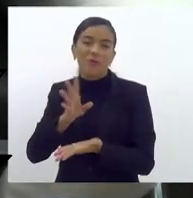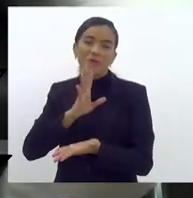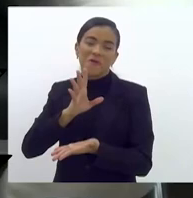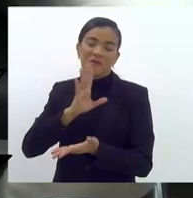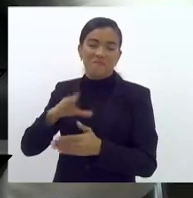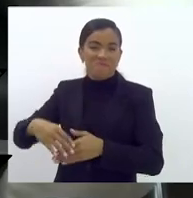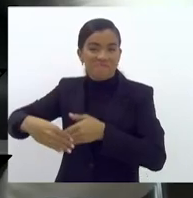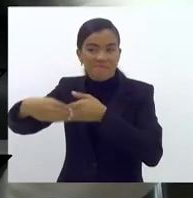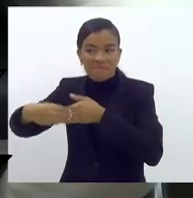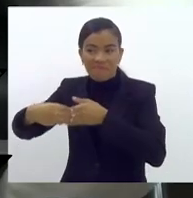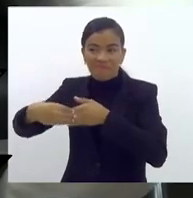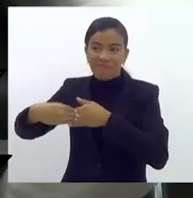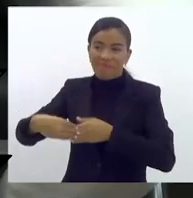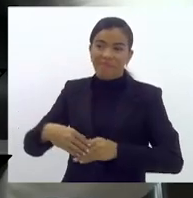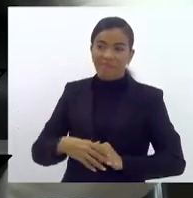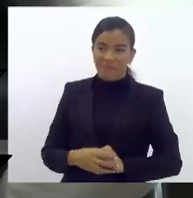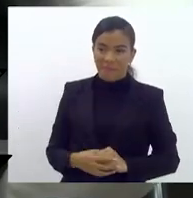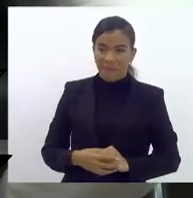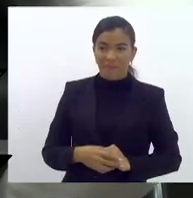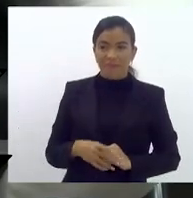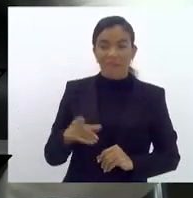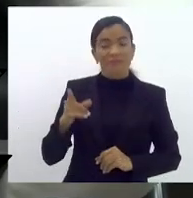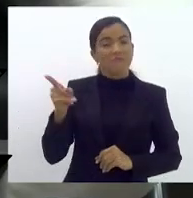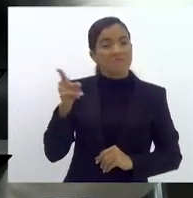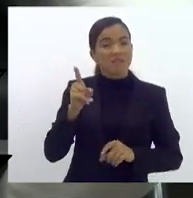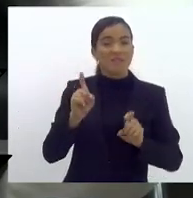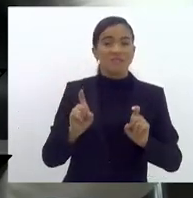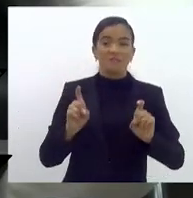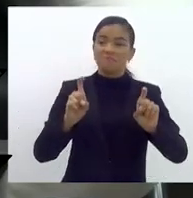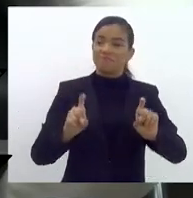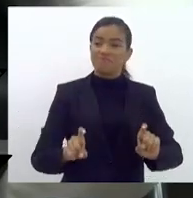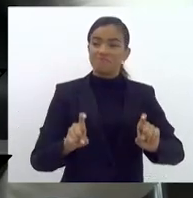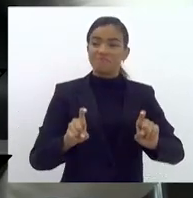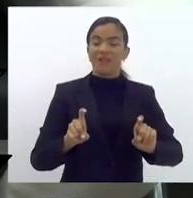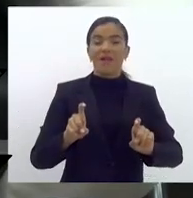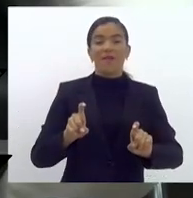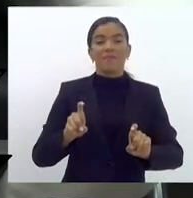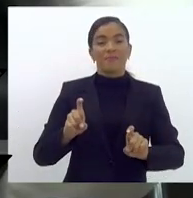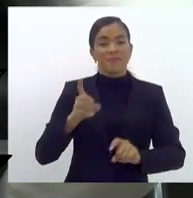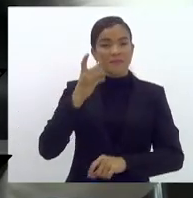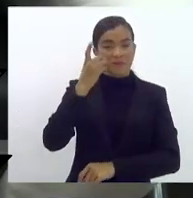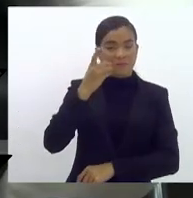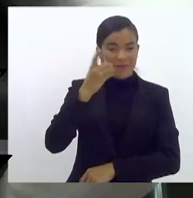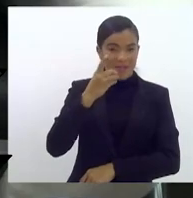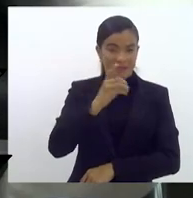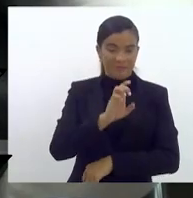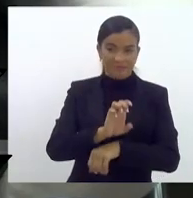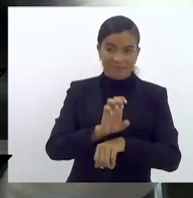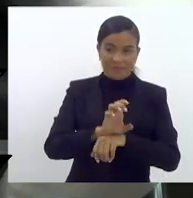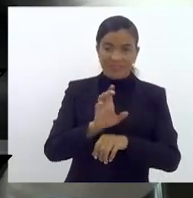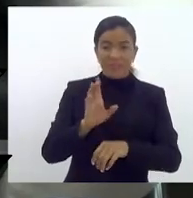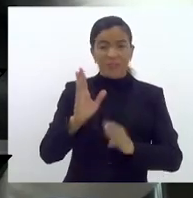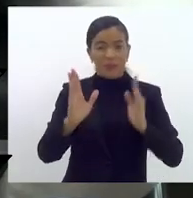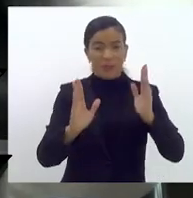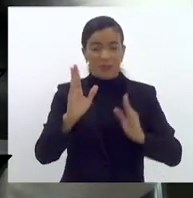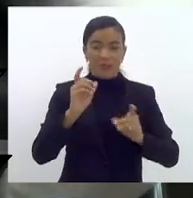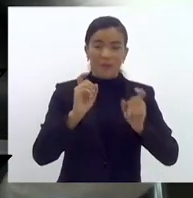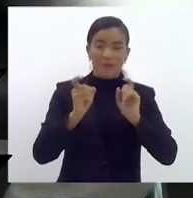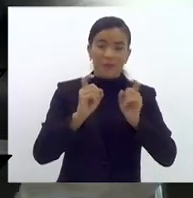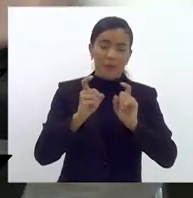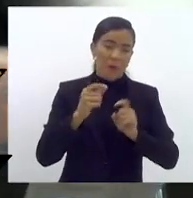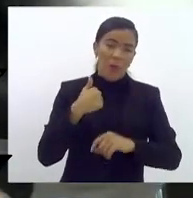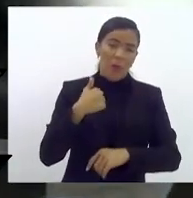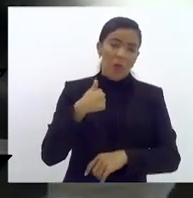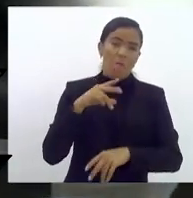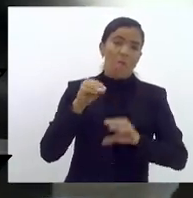excelência tinha acabado de ser eleito o deputado estadual e se discutiu muito nessa reunião eu só ouvi eu não